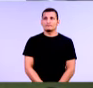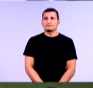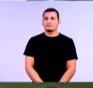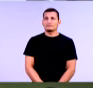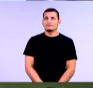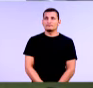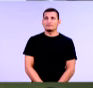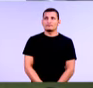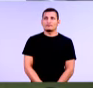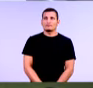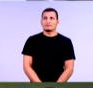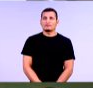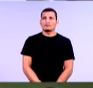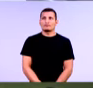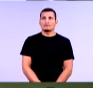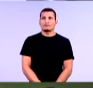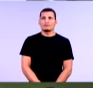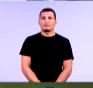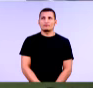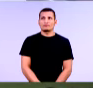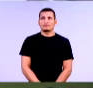Boa.